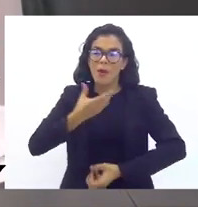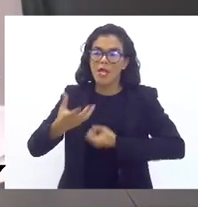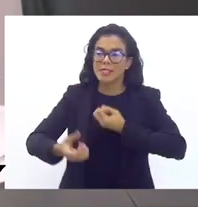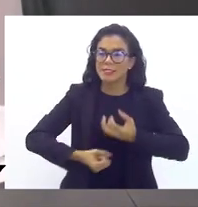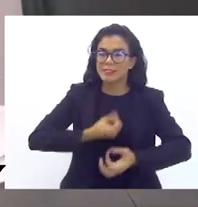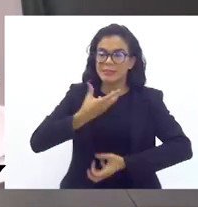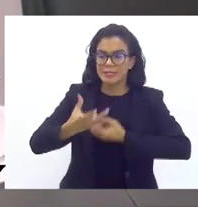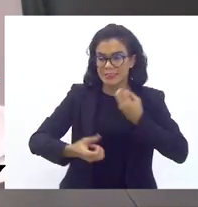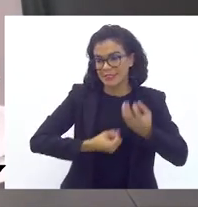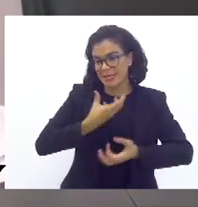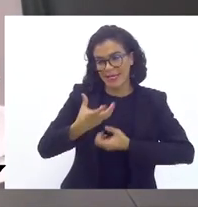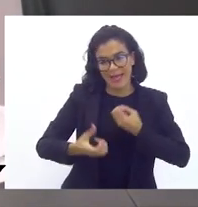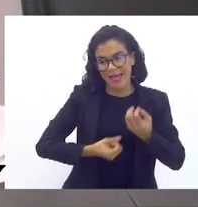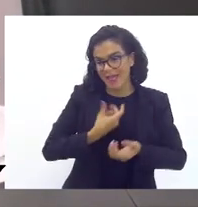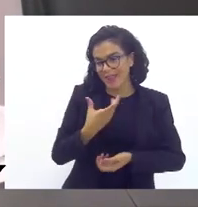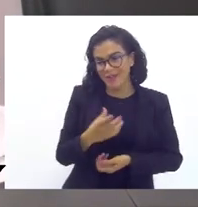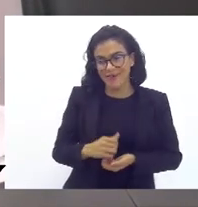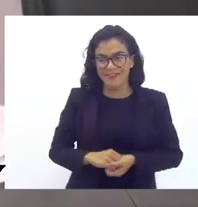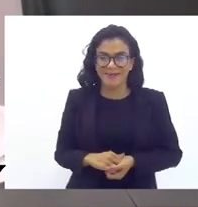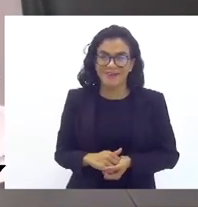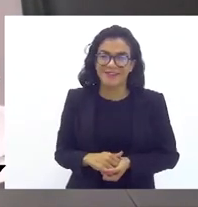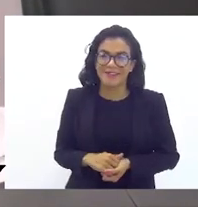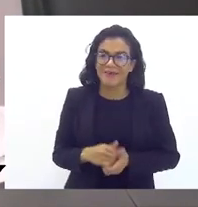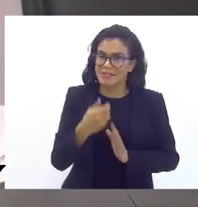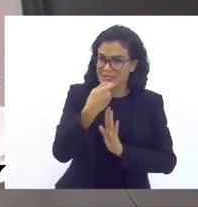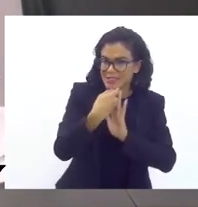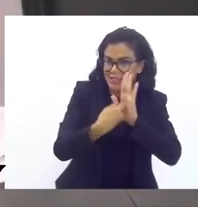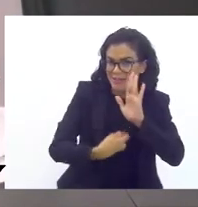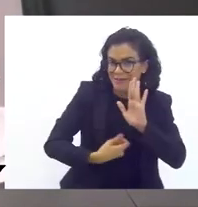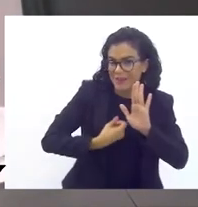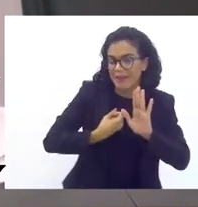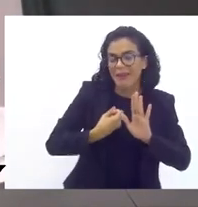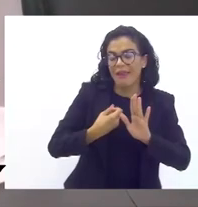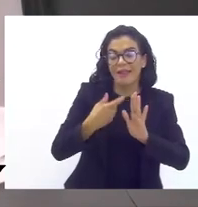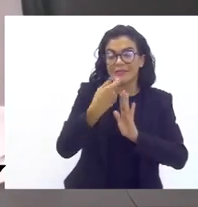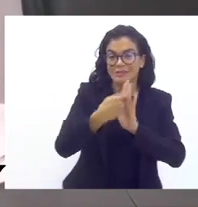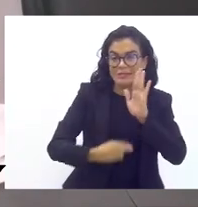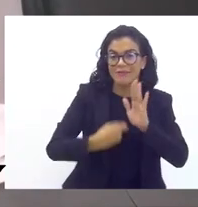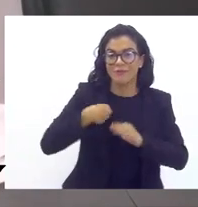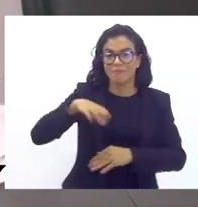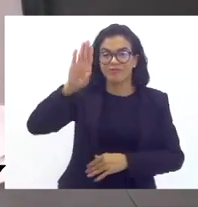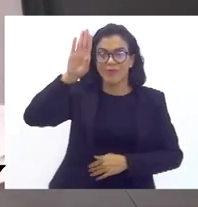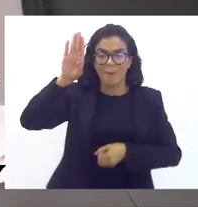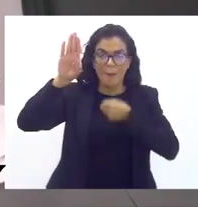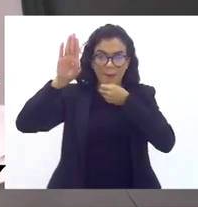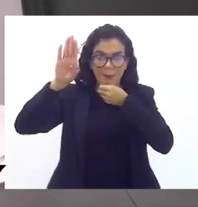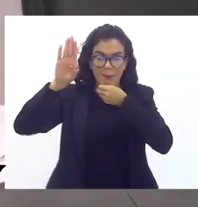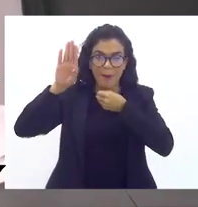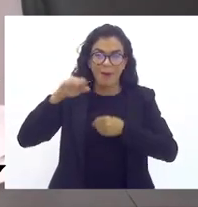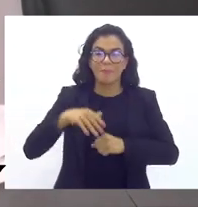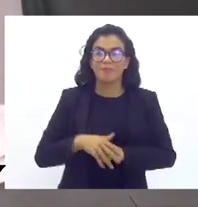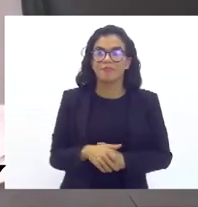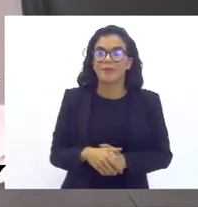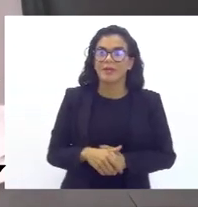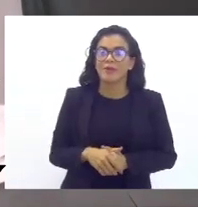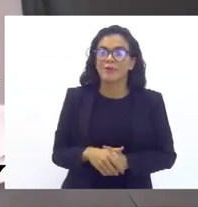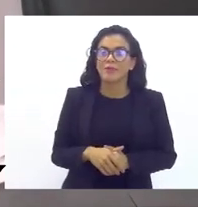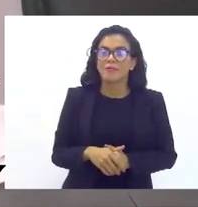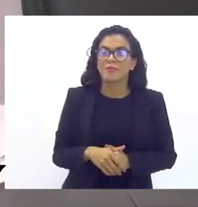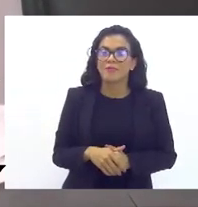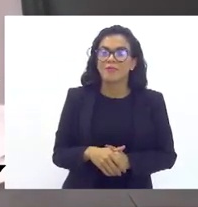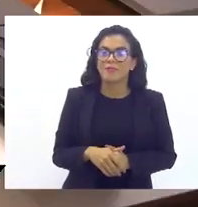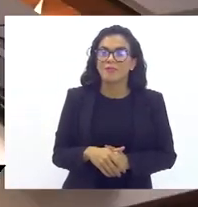e se inscreveu para falar e tá aqui a sua palavra esperando que seja claro